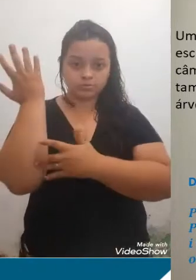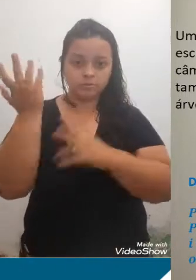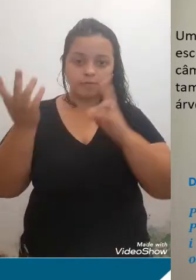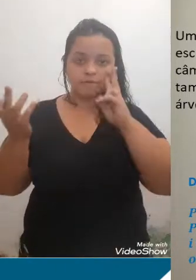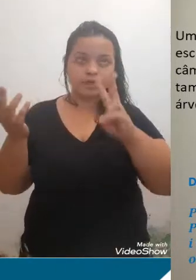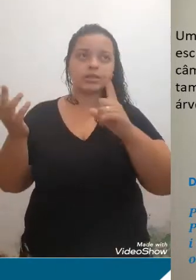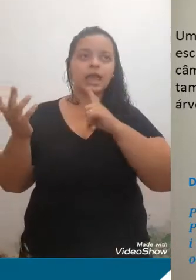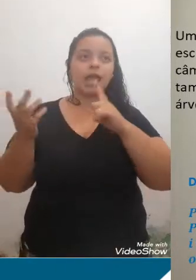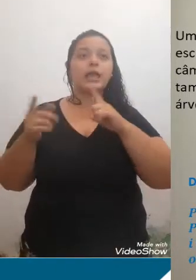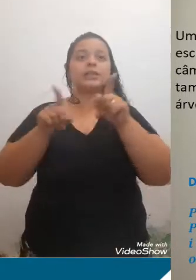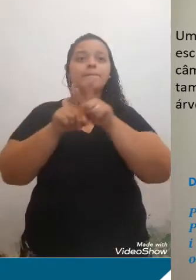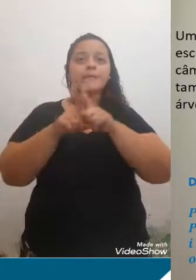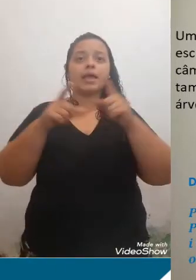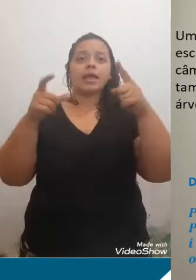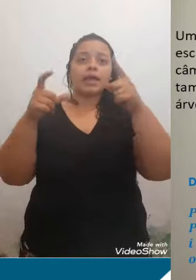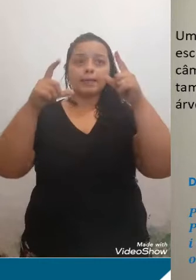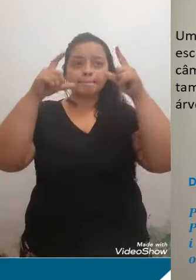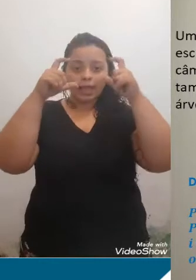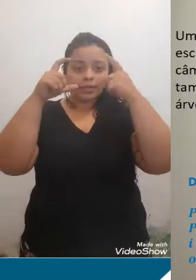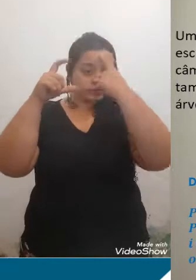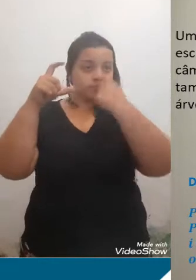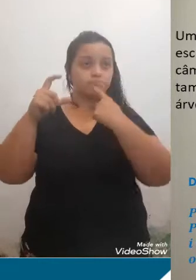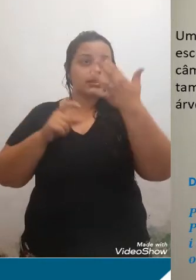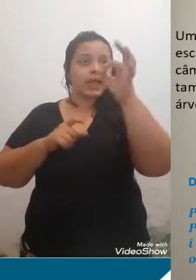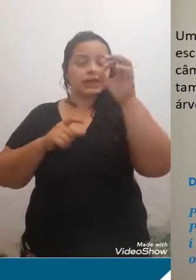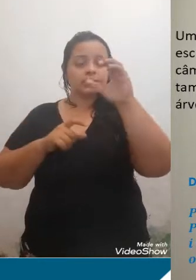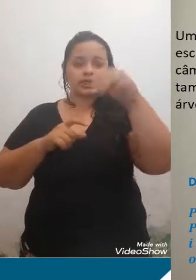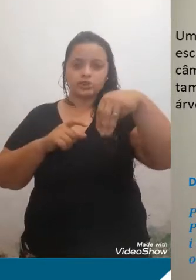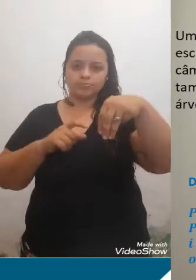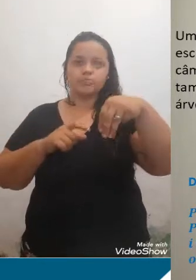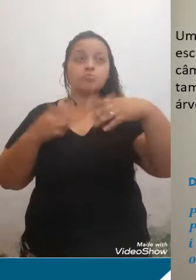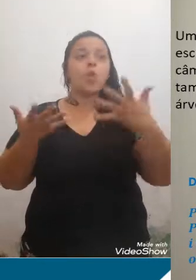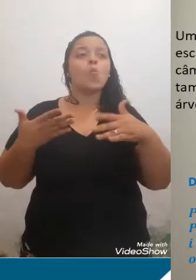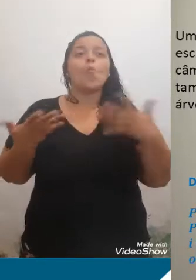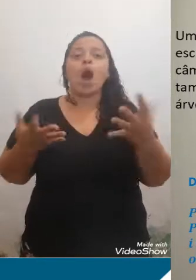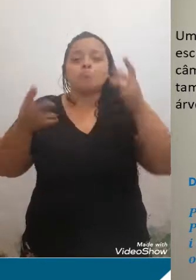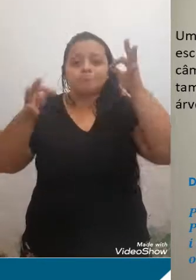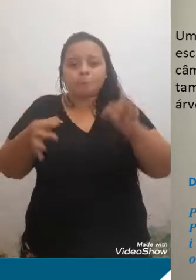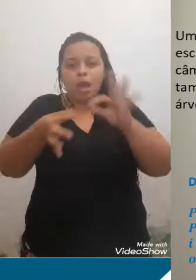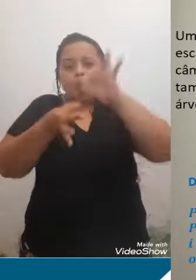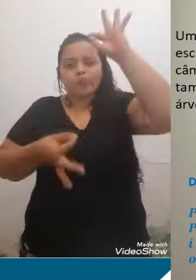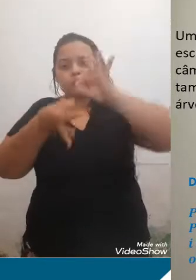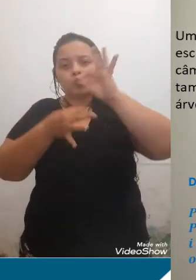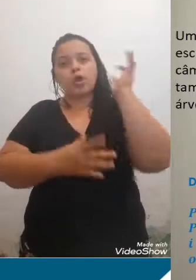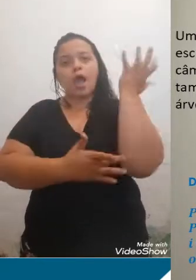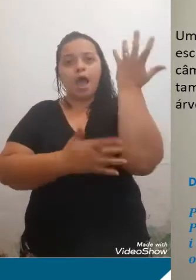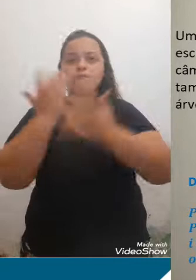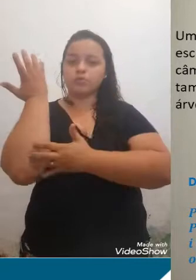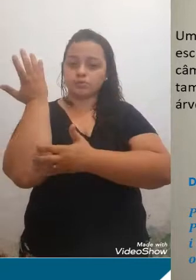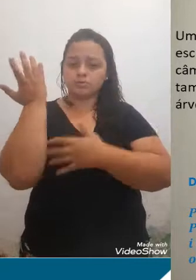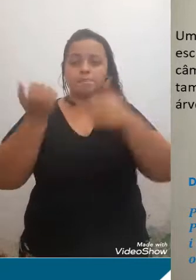imagem obtida pelo instrumento foi de 10 centímetros, qual era a altura da árvore? Então, beleza. A gente tem